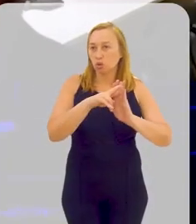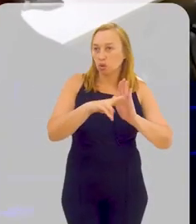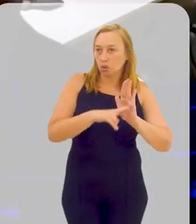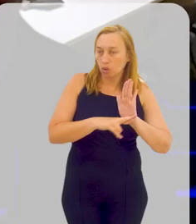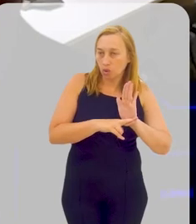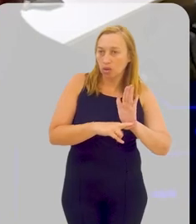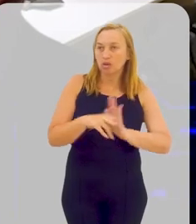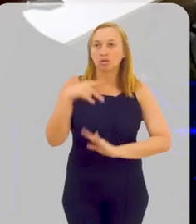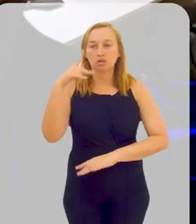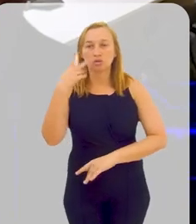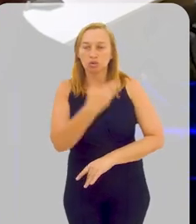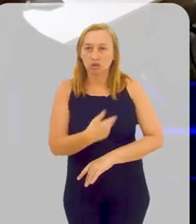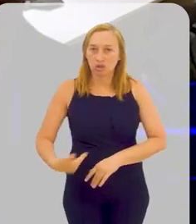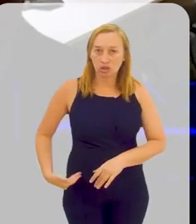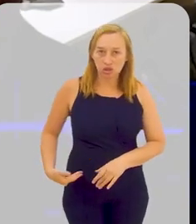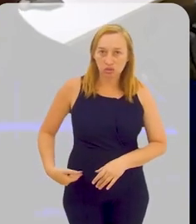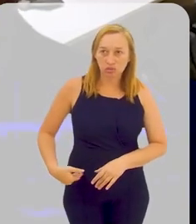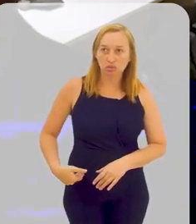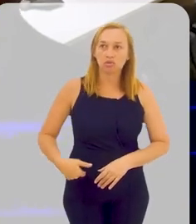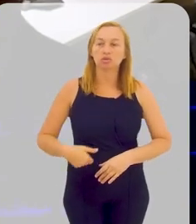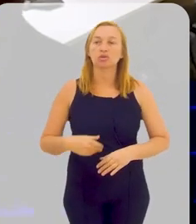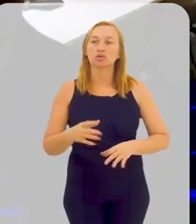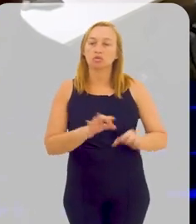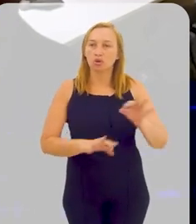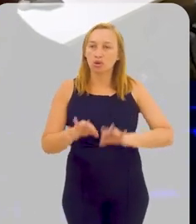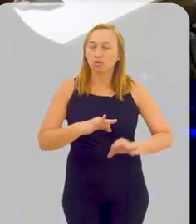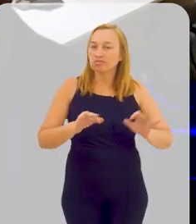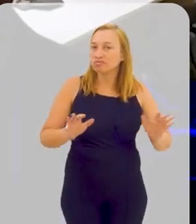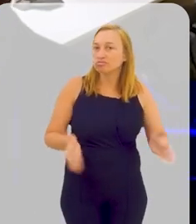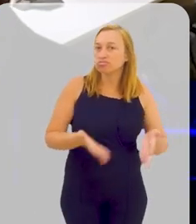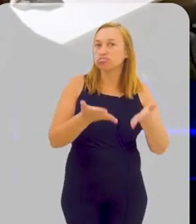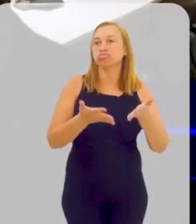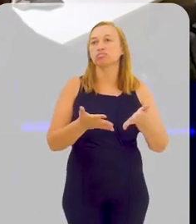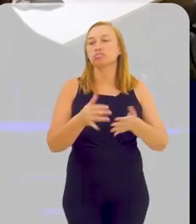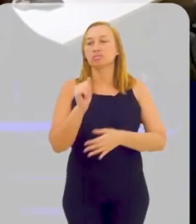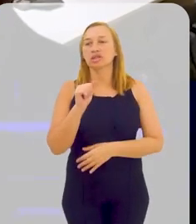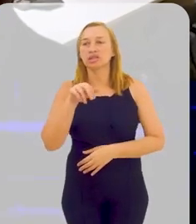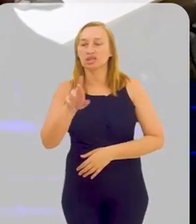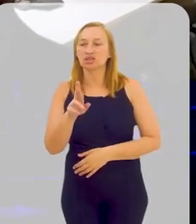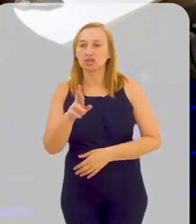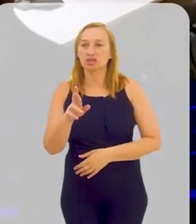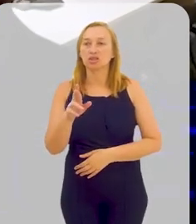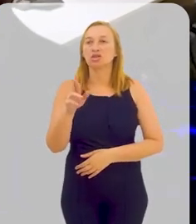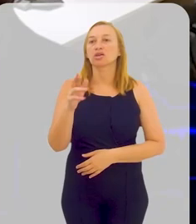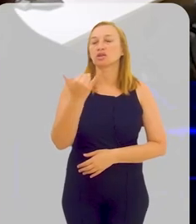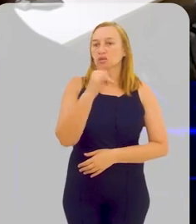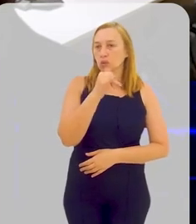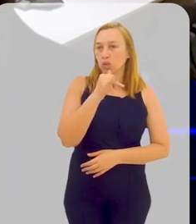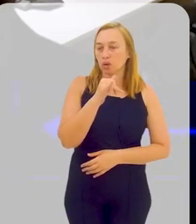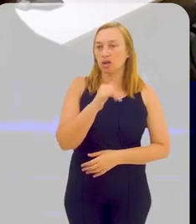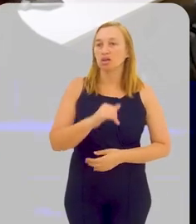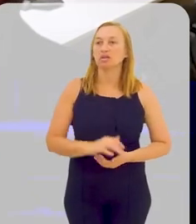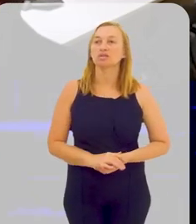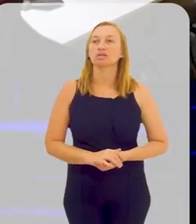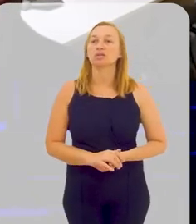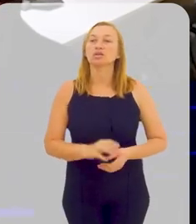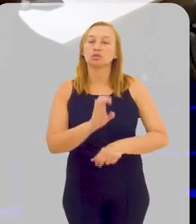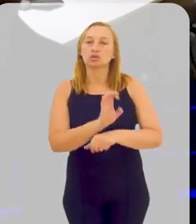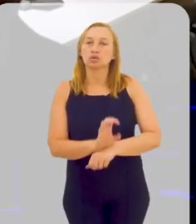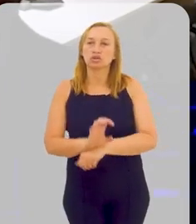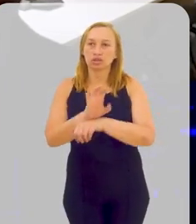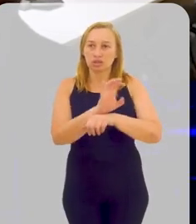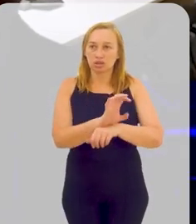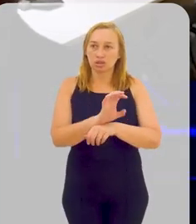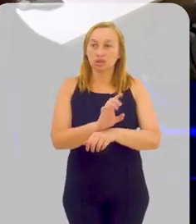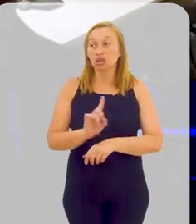recomendações de políticas públicas programas e incentivos para energia solar fotovoltaica para